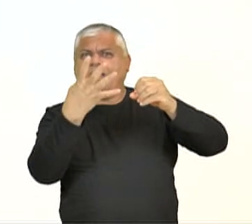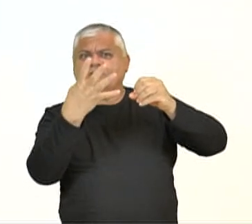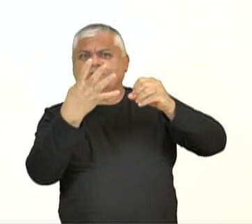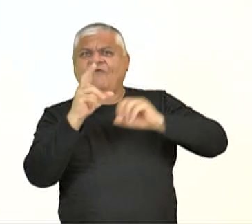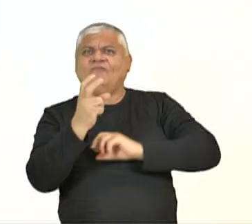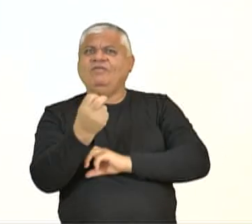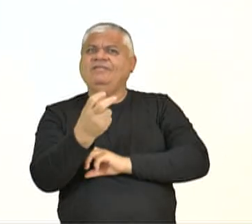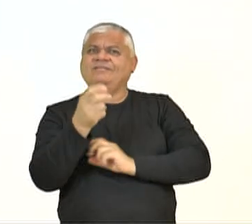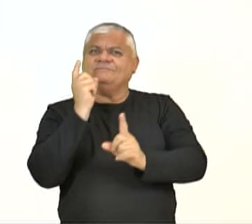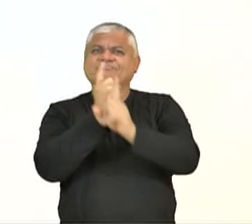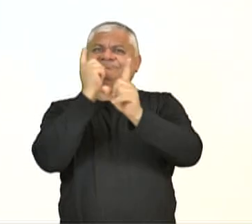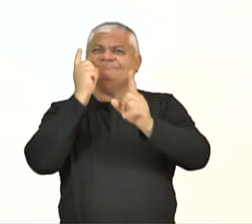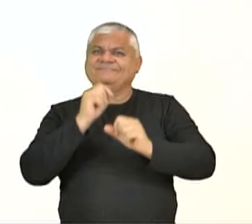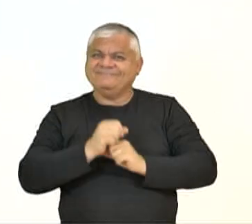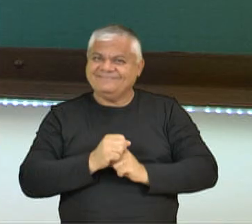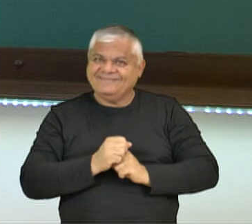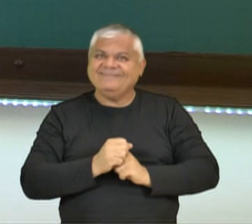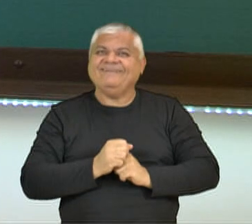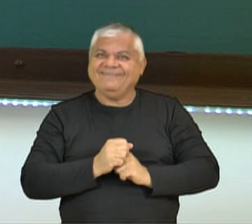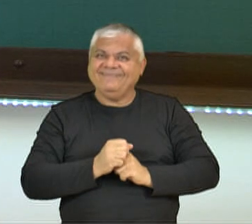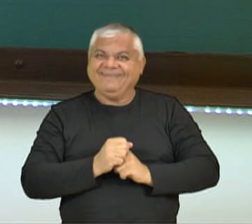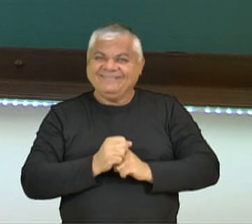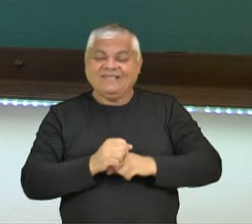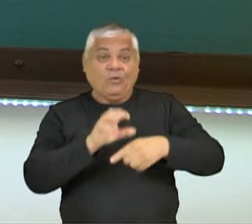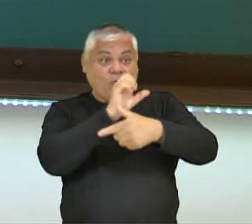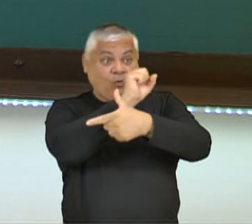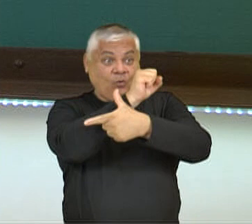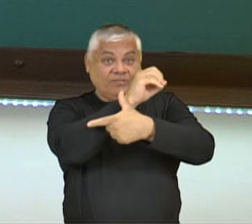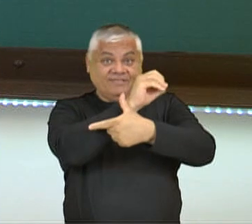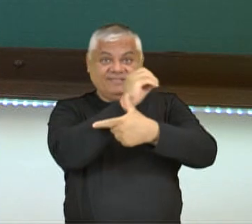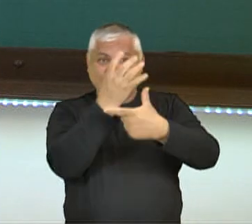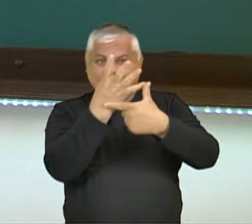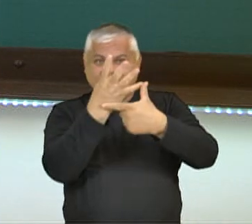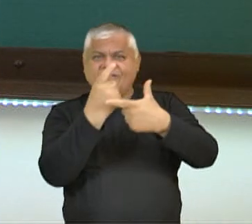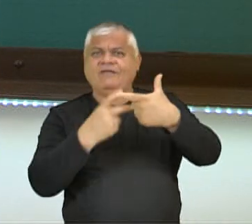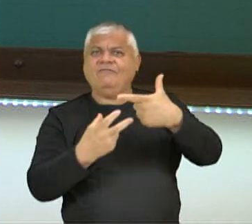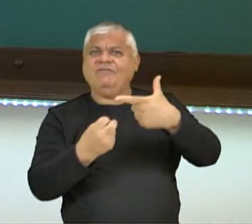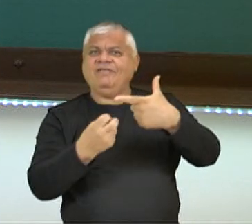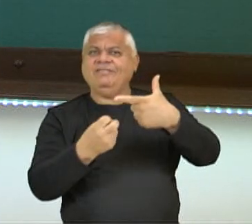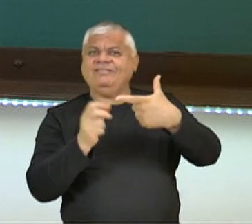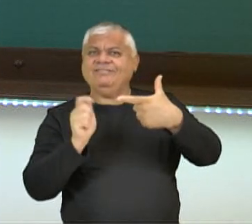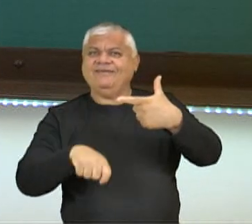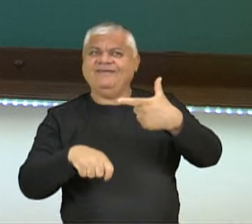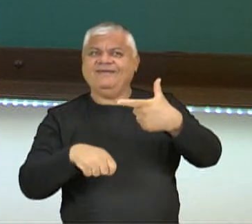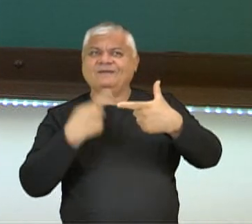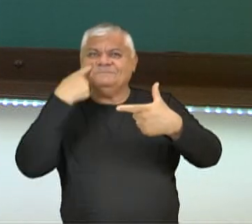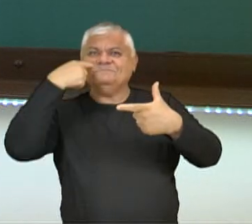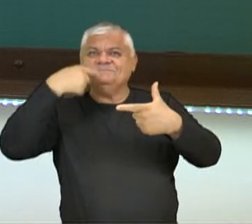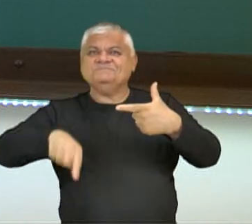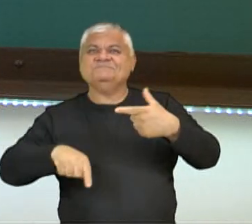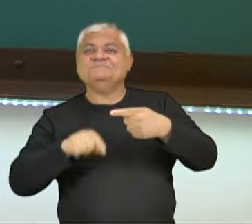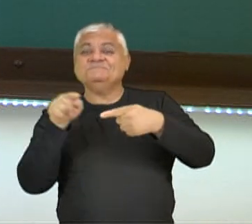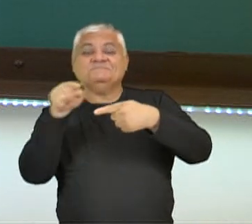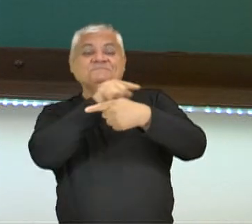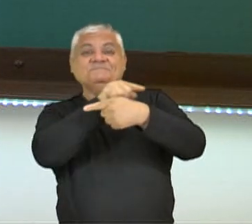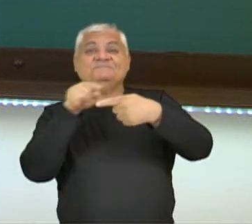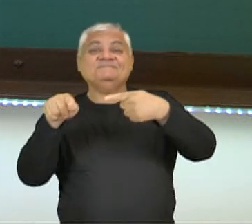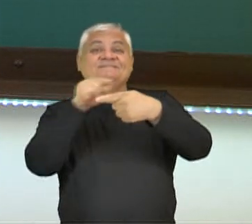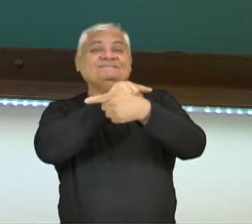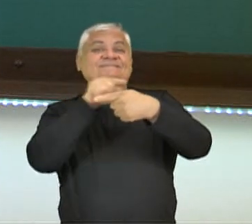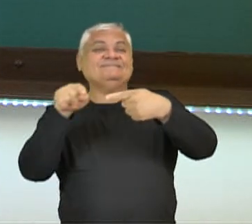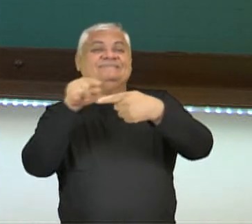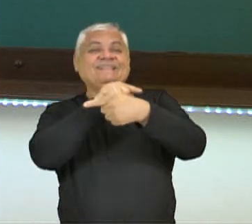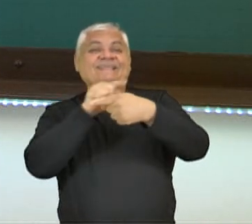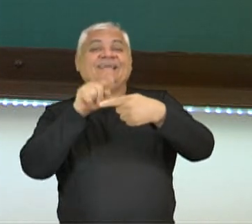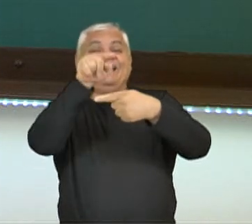graus o x, ok? Se o x é 20 graus, agora eu posso substituir aqui e descobrir o valor desse ângulo e